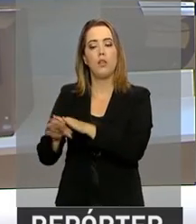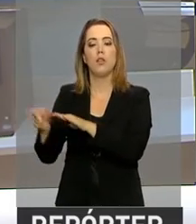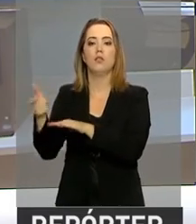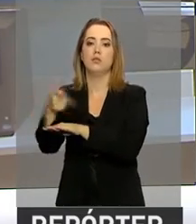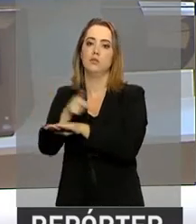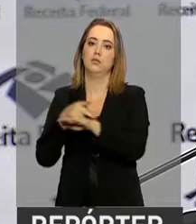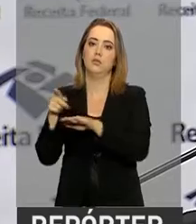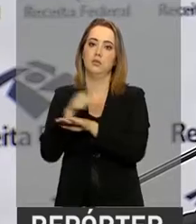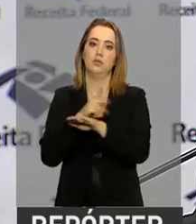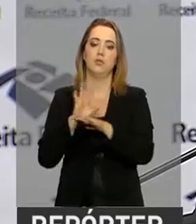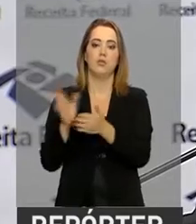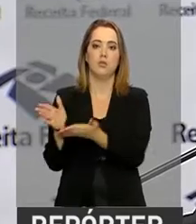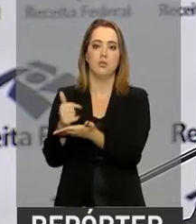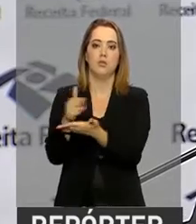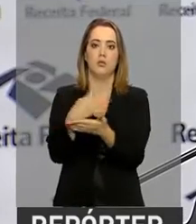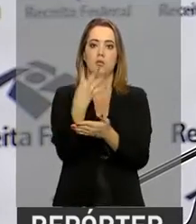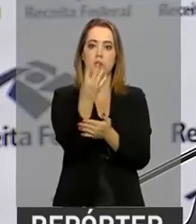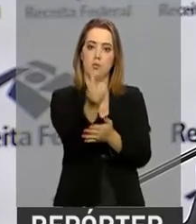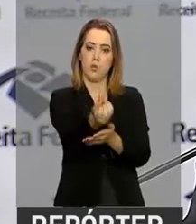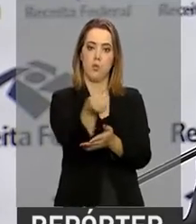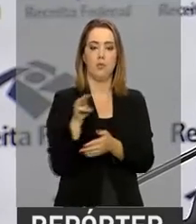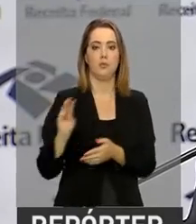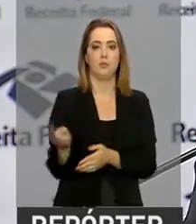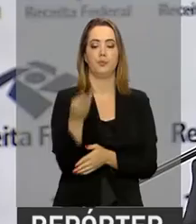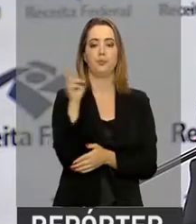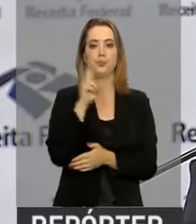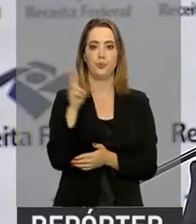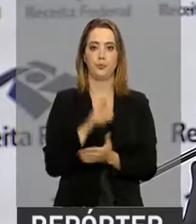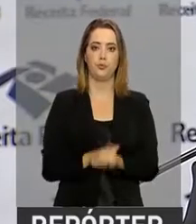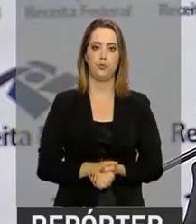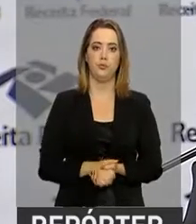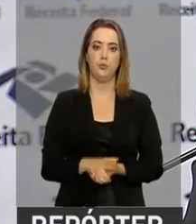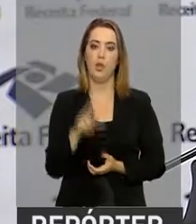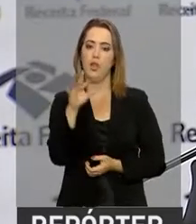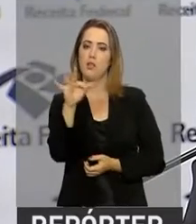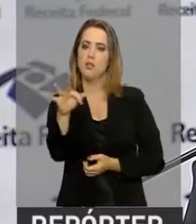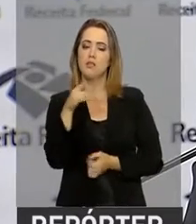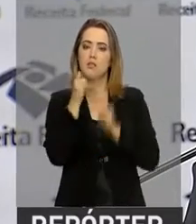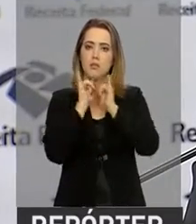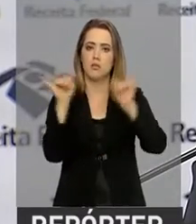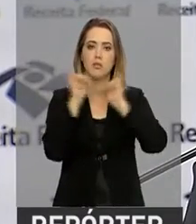R$ 46 bilhões. A Receita Federal informou que dos